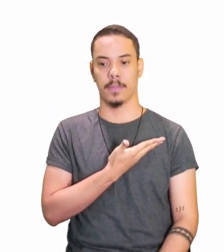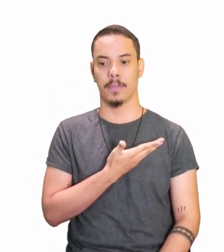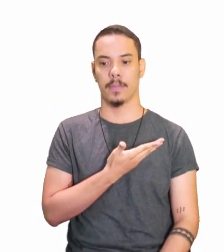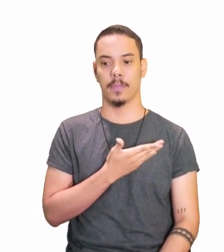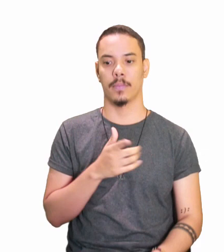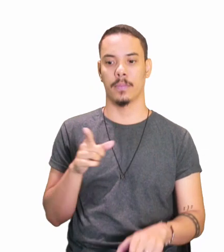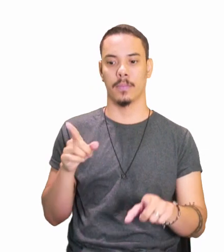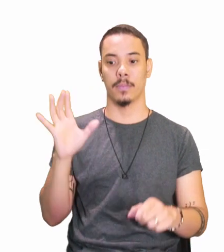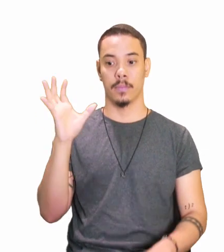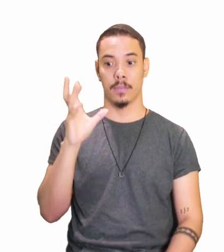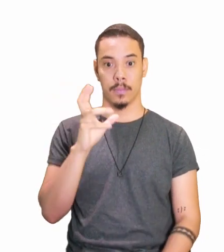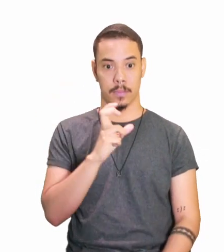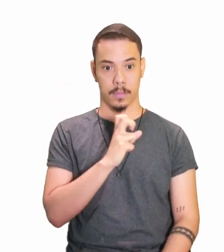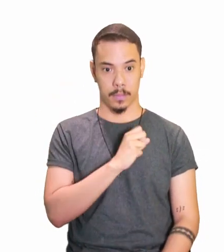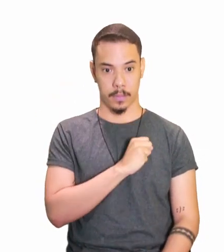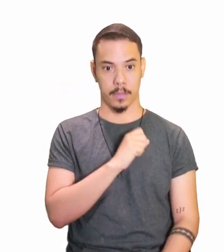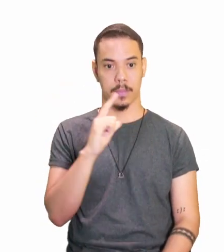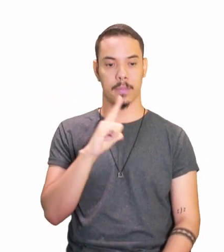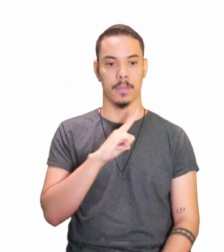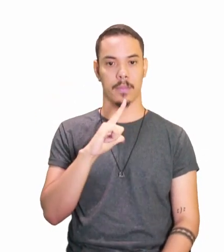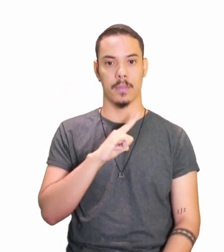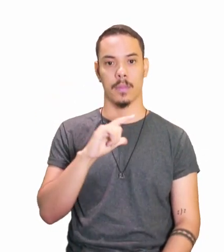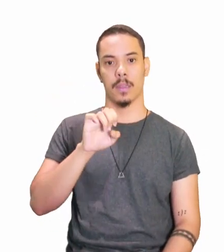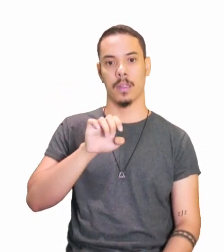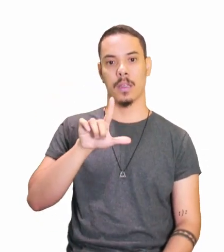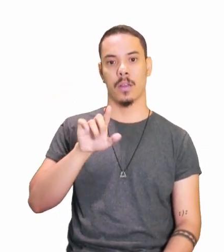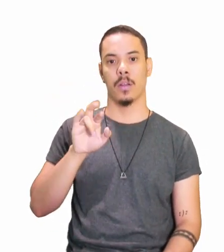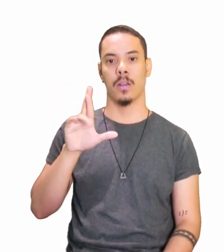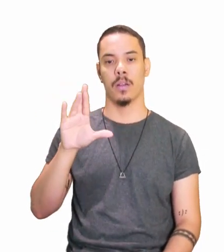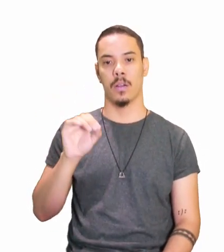A cantiga de amor, temos o eu lírico que?